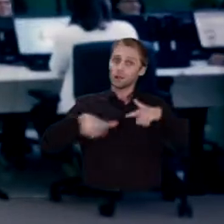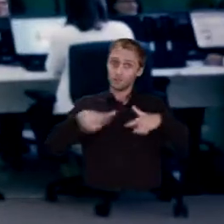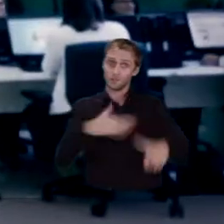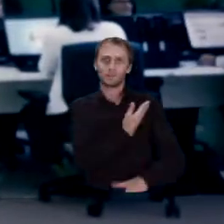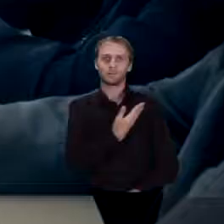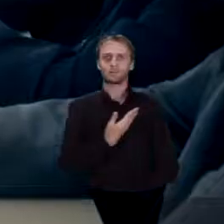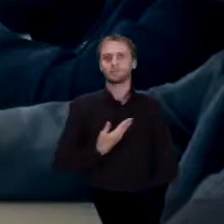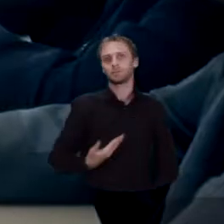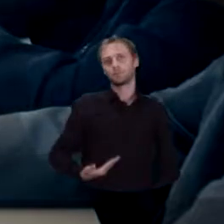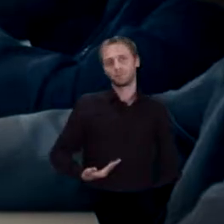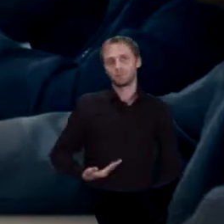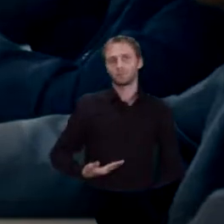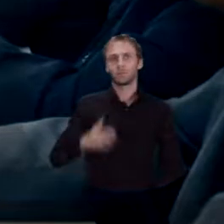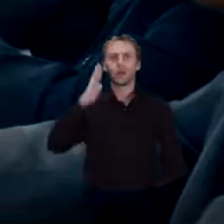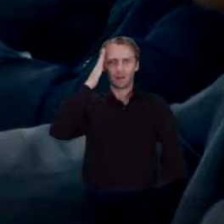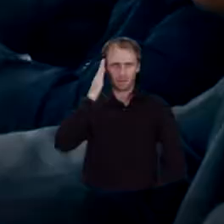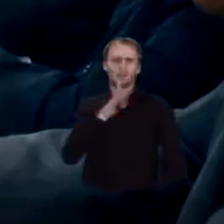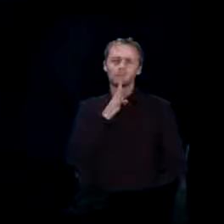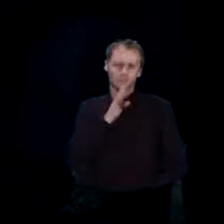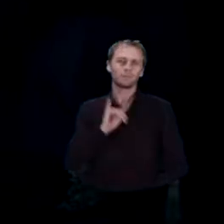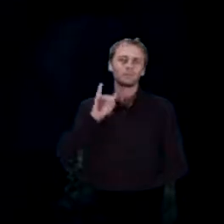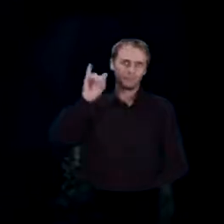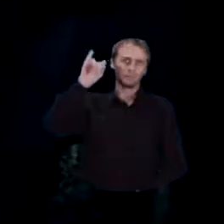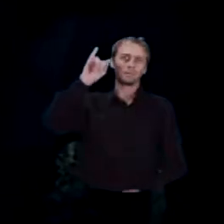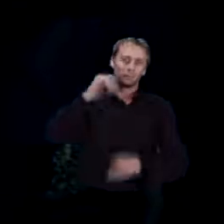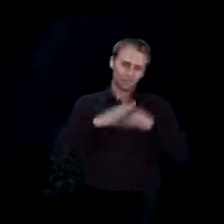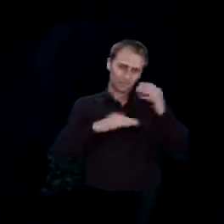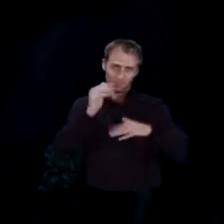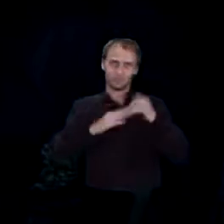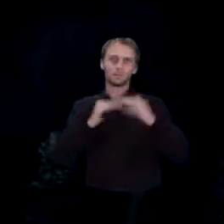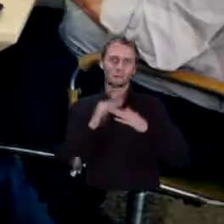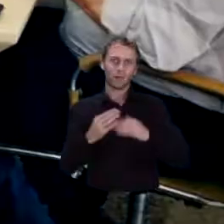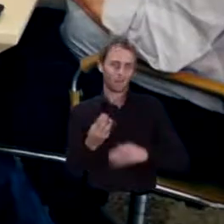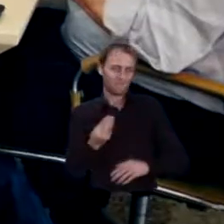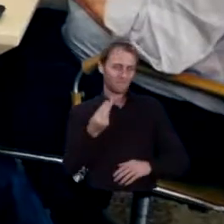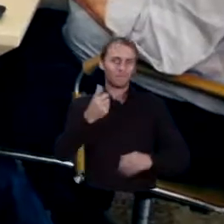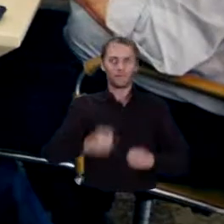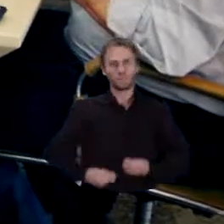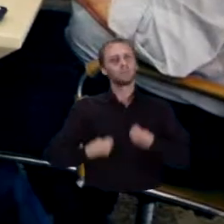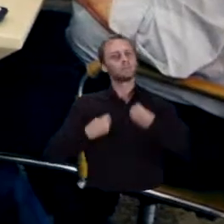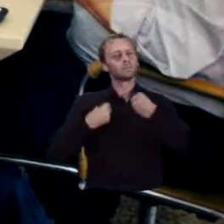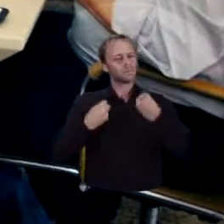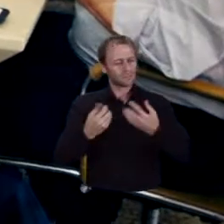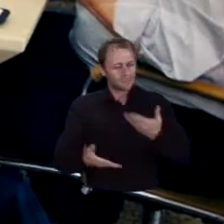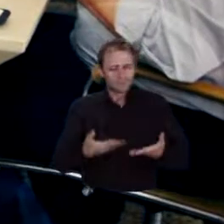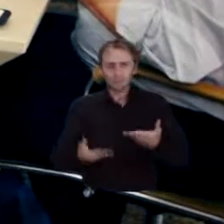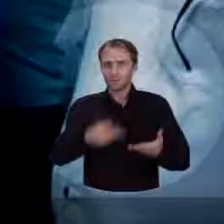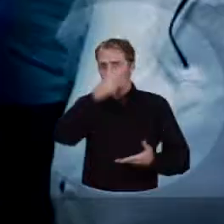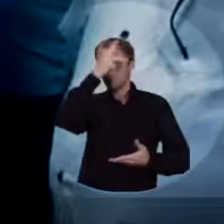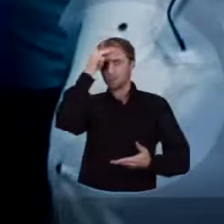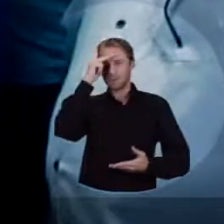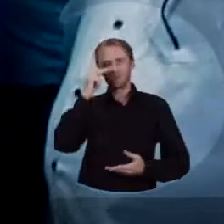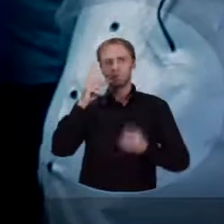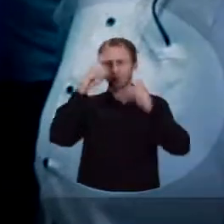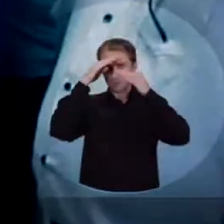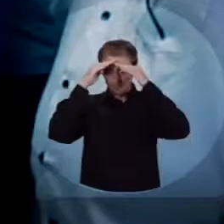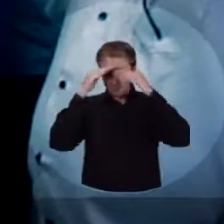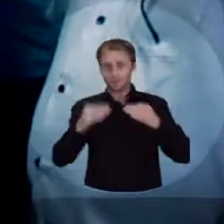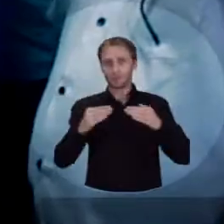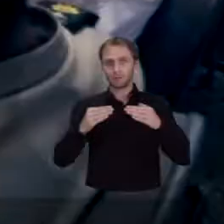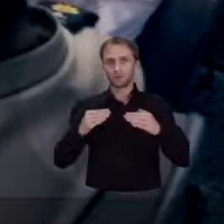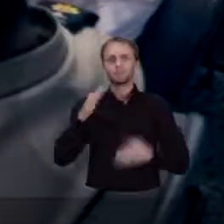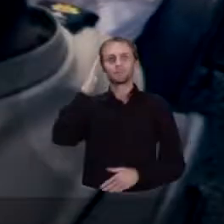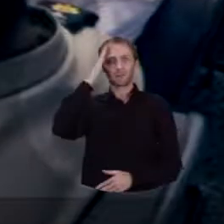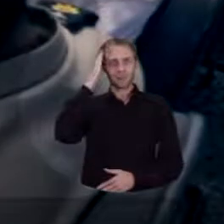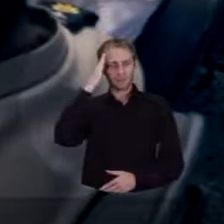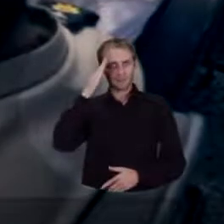servidor público. O Carless reconhece a importância desses profissionais e valoriza o seu esforço para atender o cidadão com